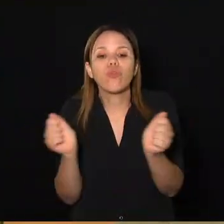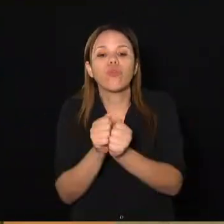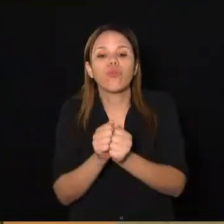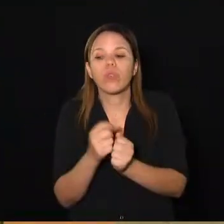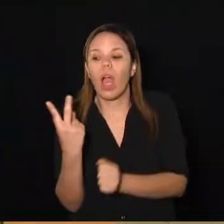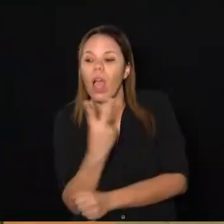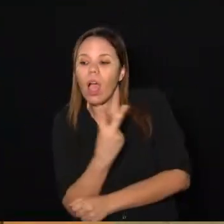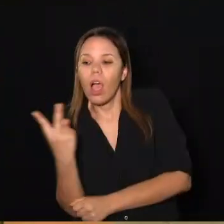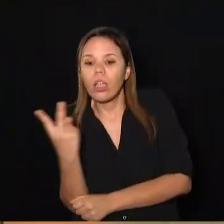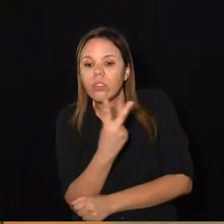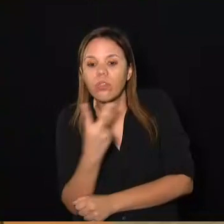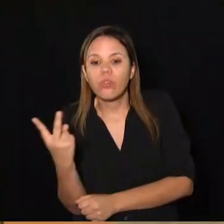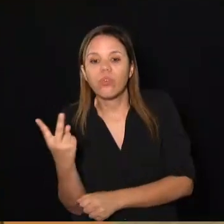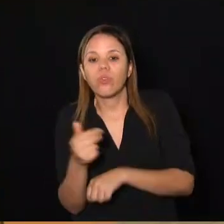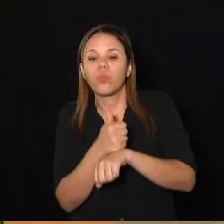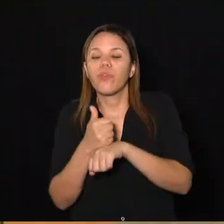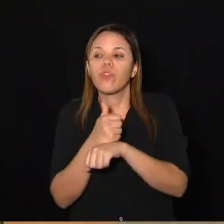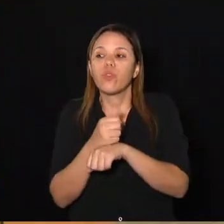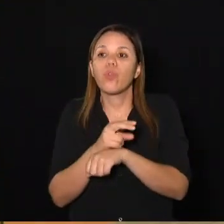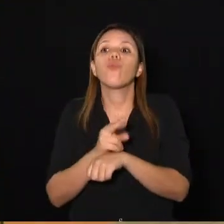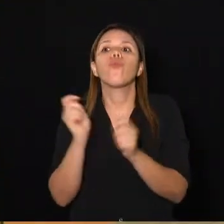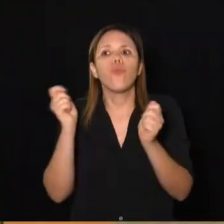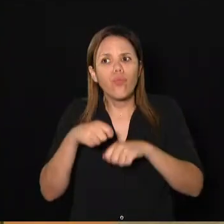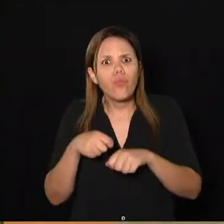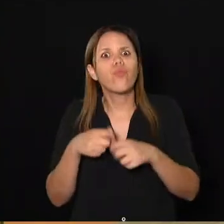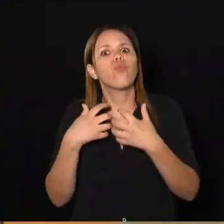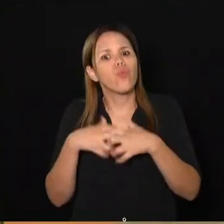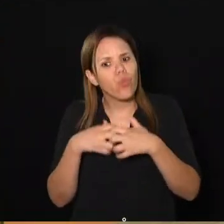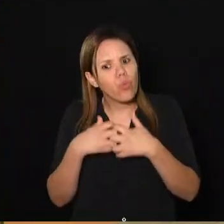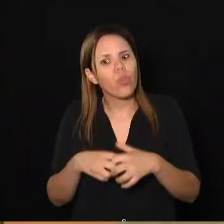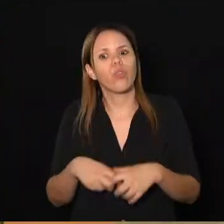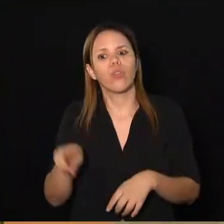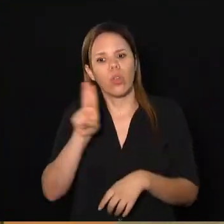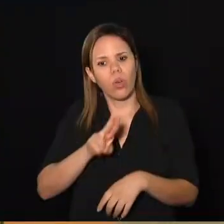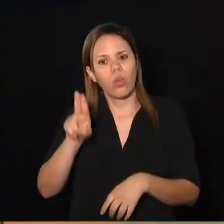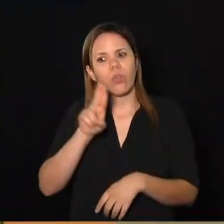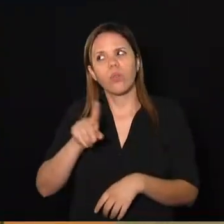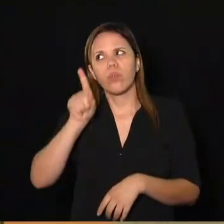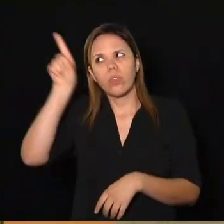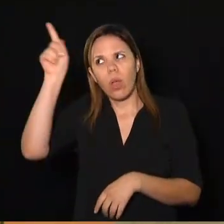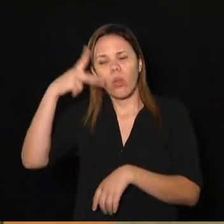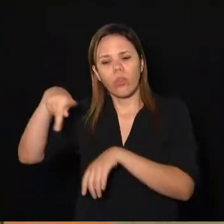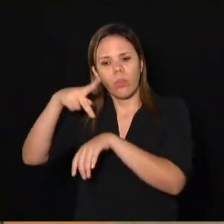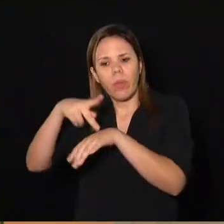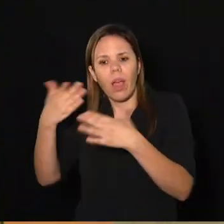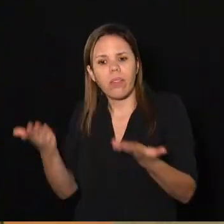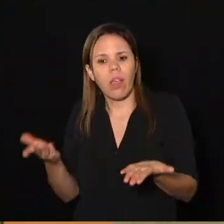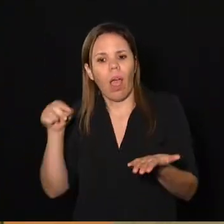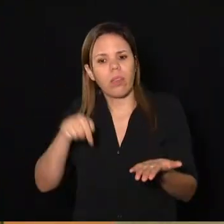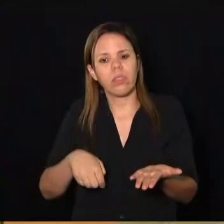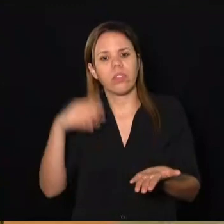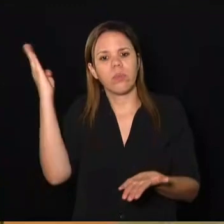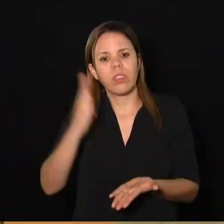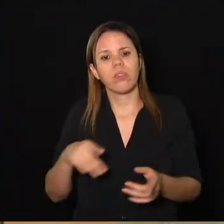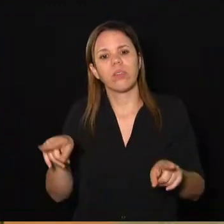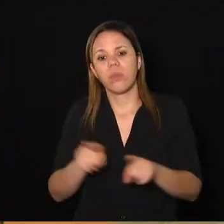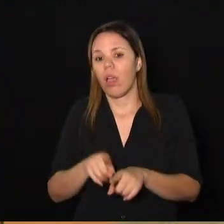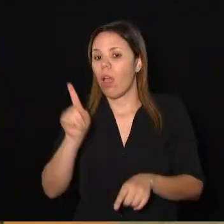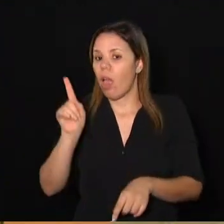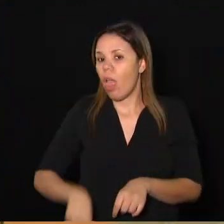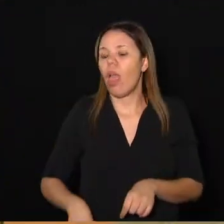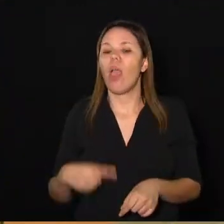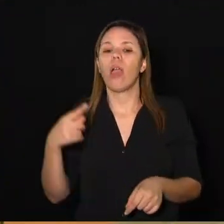em outros países né por que não vai funcionar aqui também no Brasil é uma política